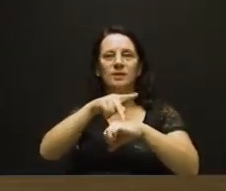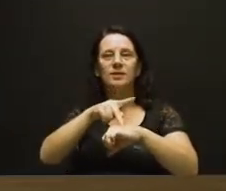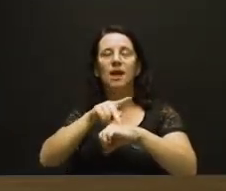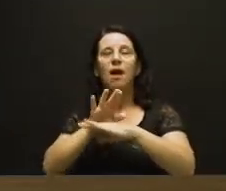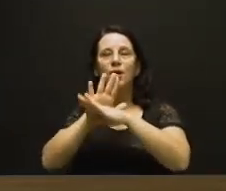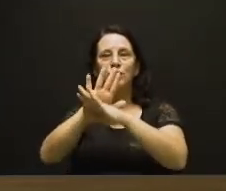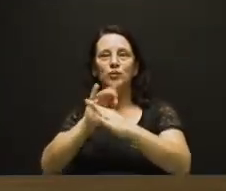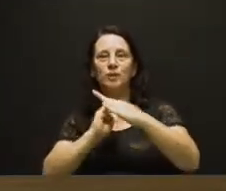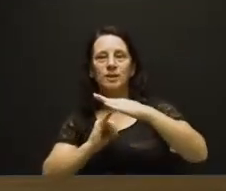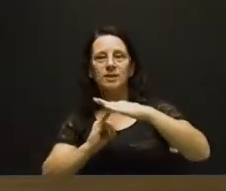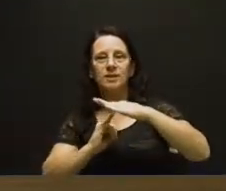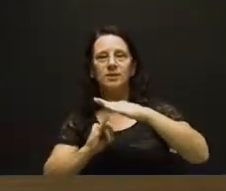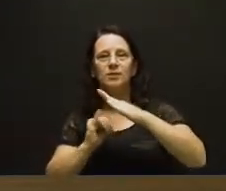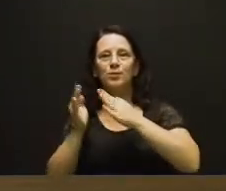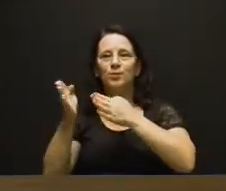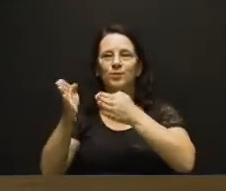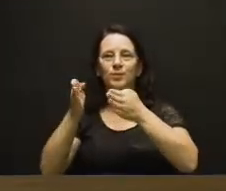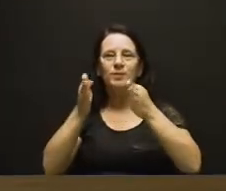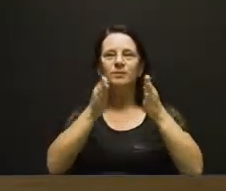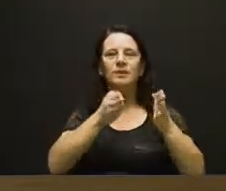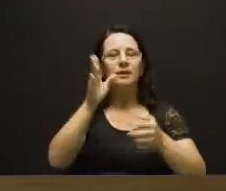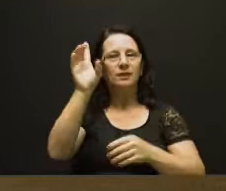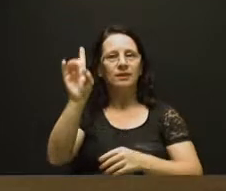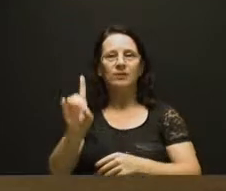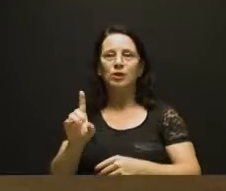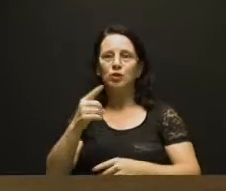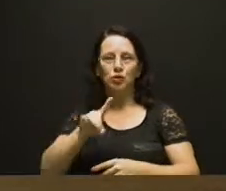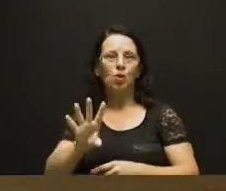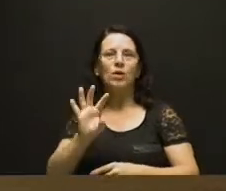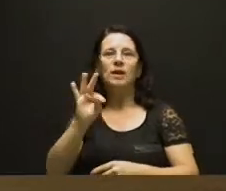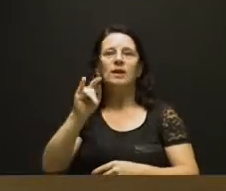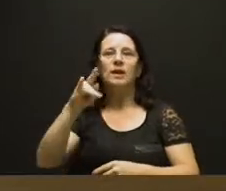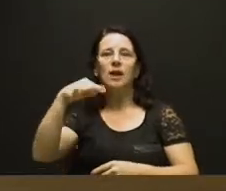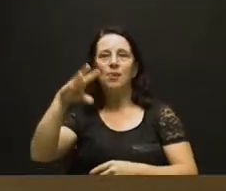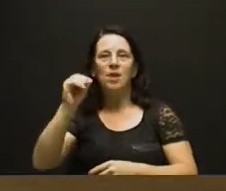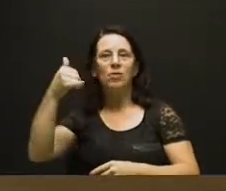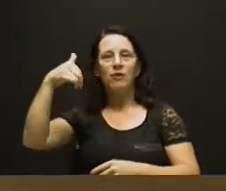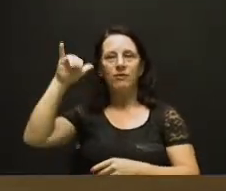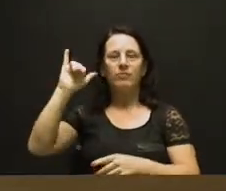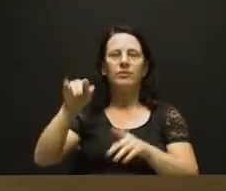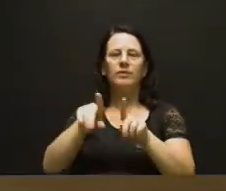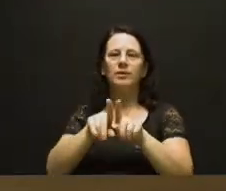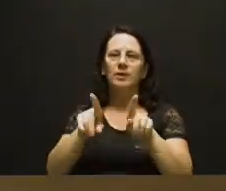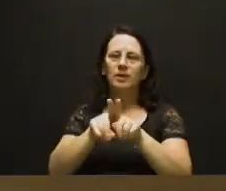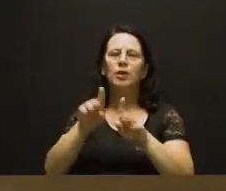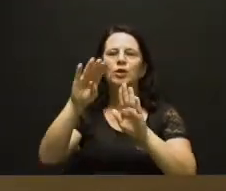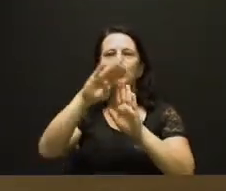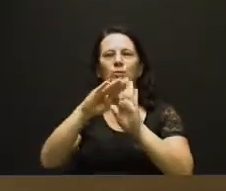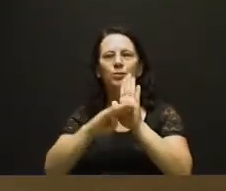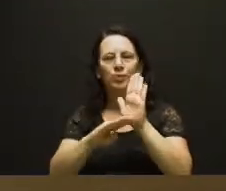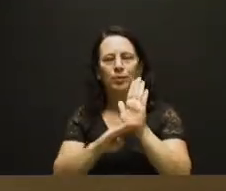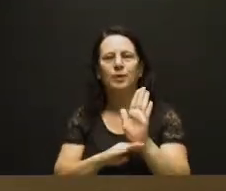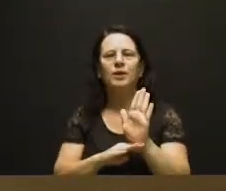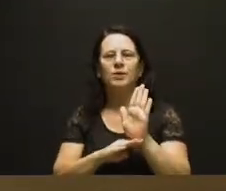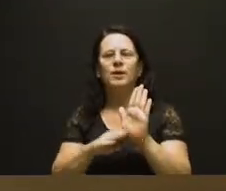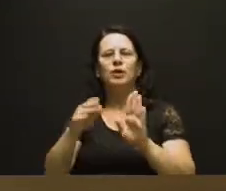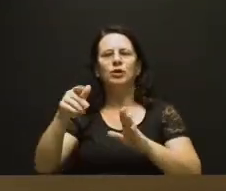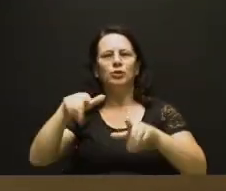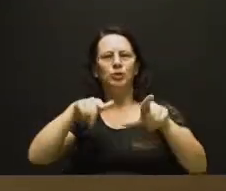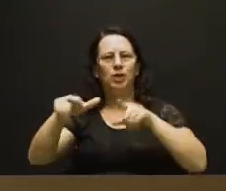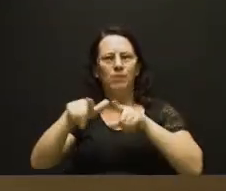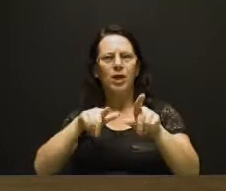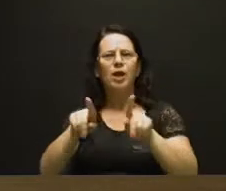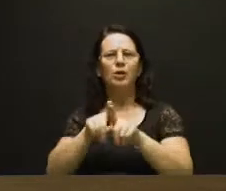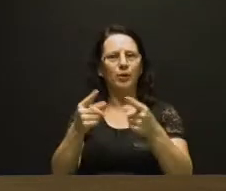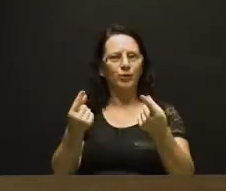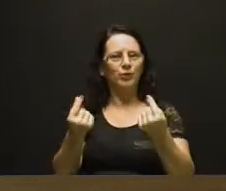para esse segmento né não só o tratamento mas também há programas de de emprego geração de